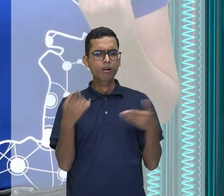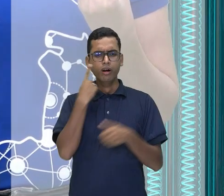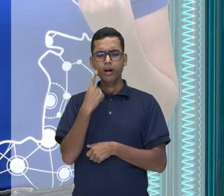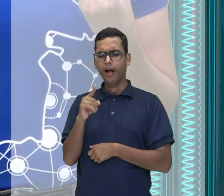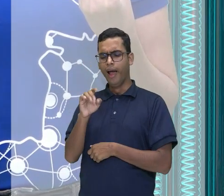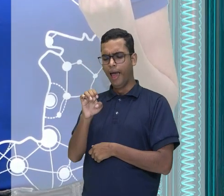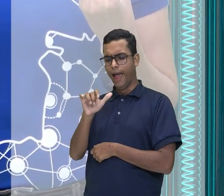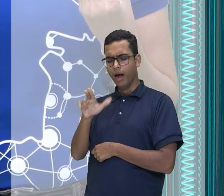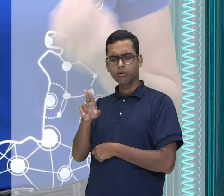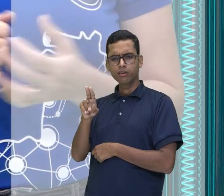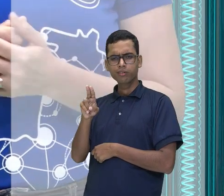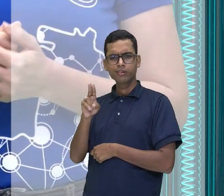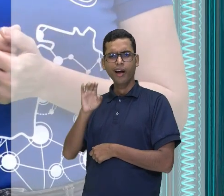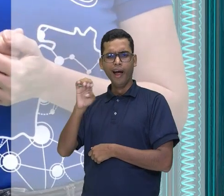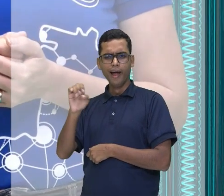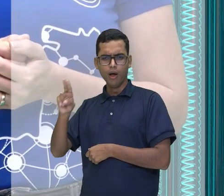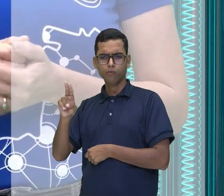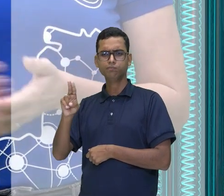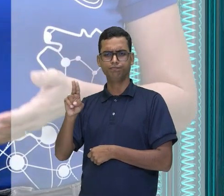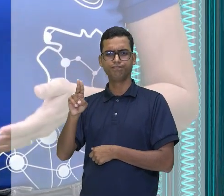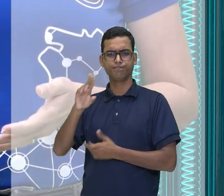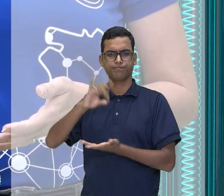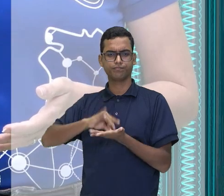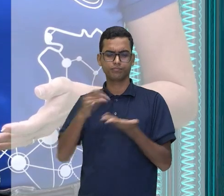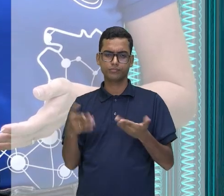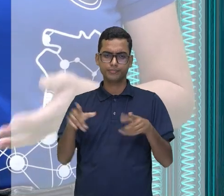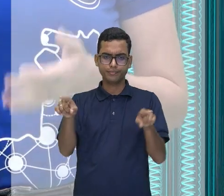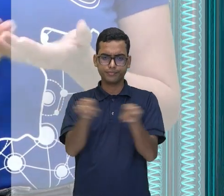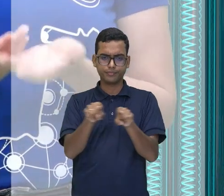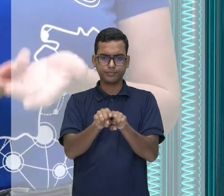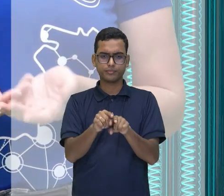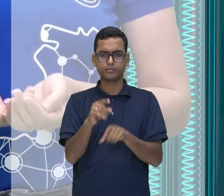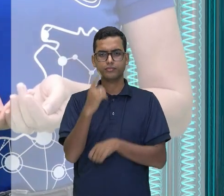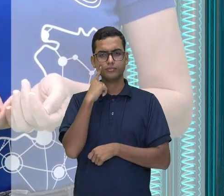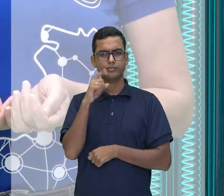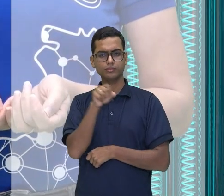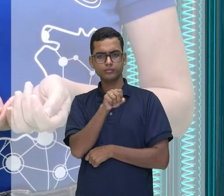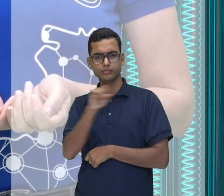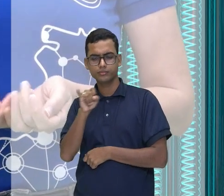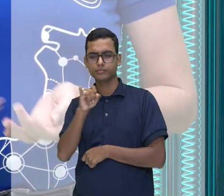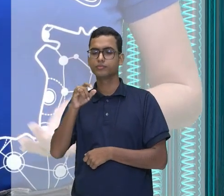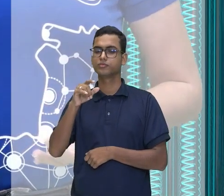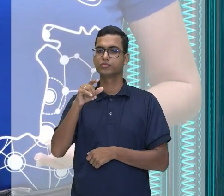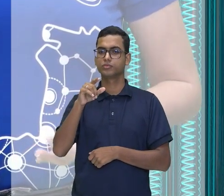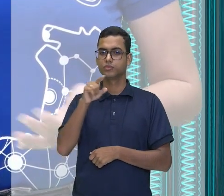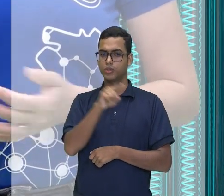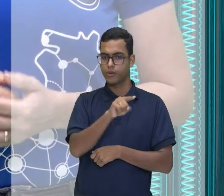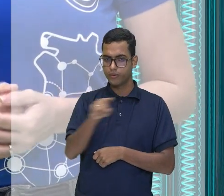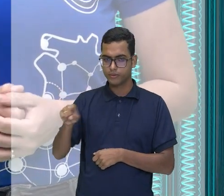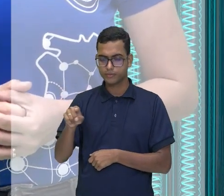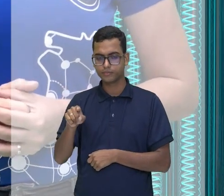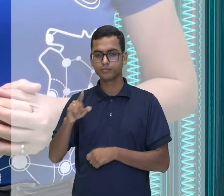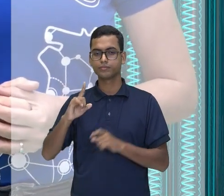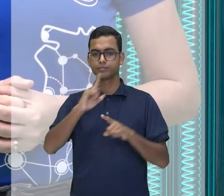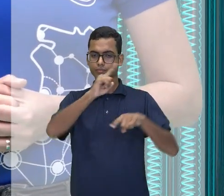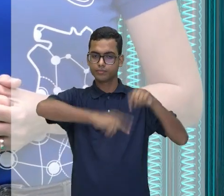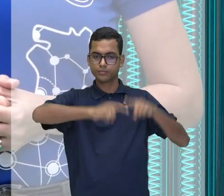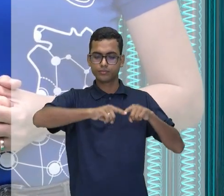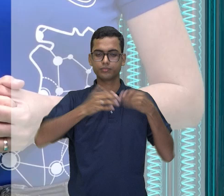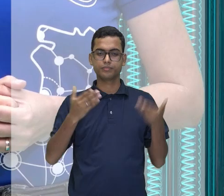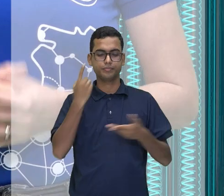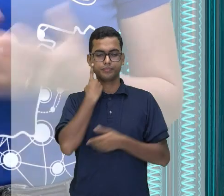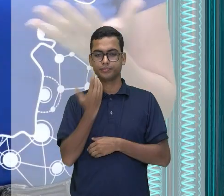esse presente para vocês. Então, esse vocês aqui no final é a função de objeto. Vamos ver aqui a nossa